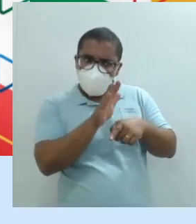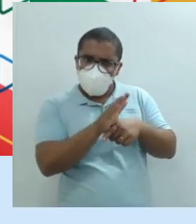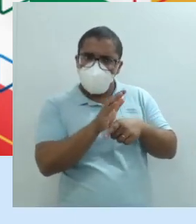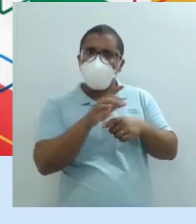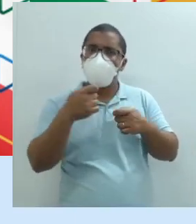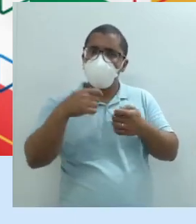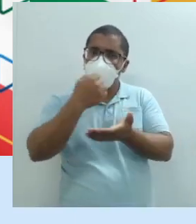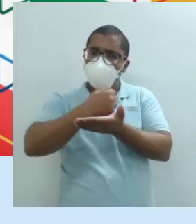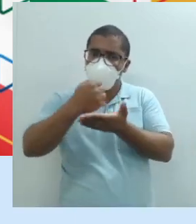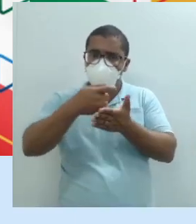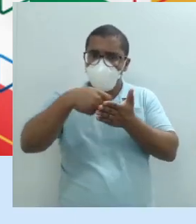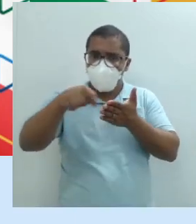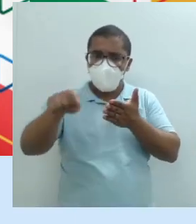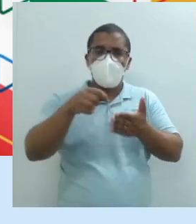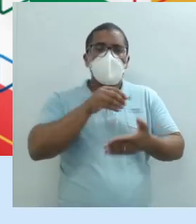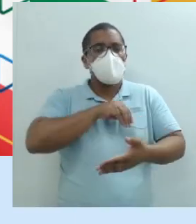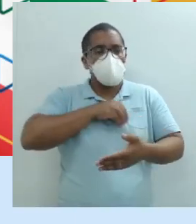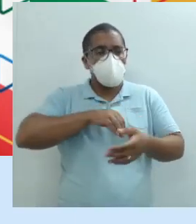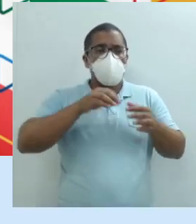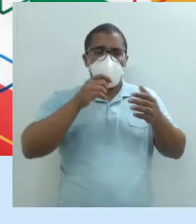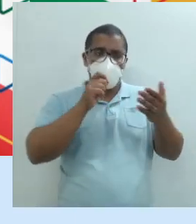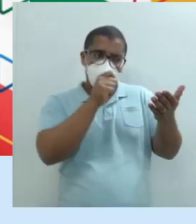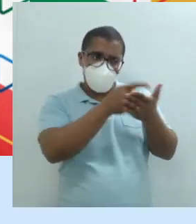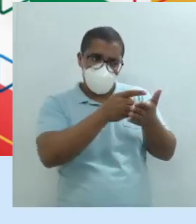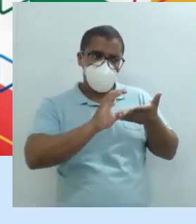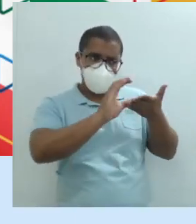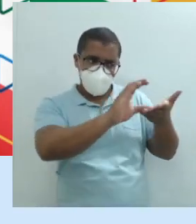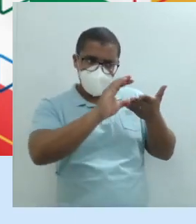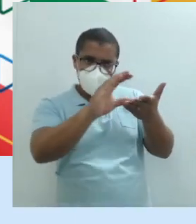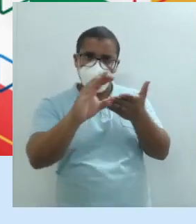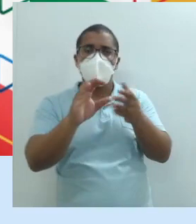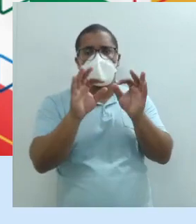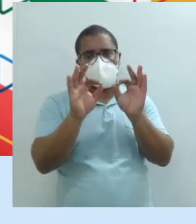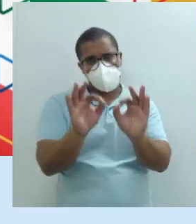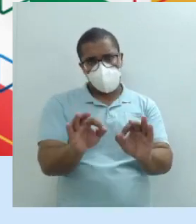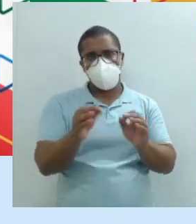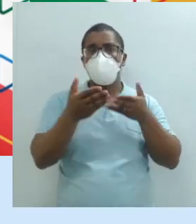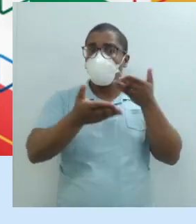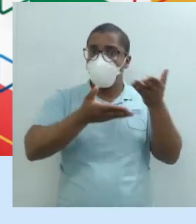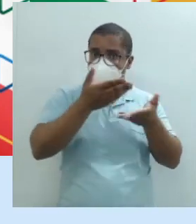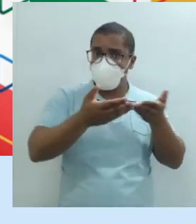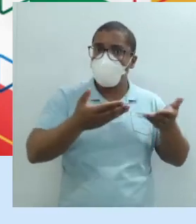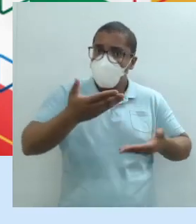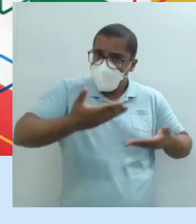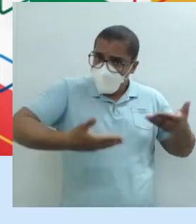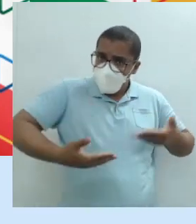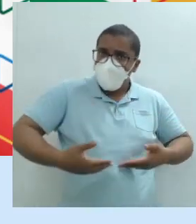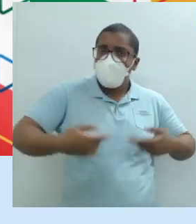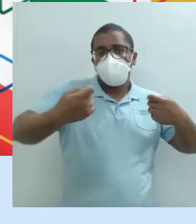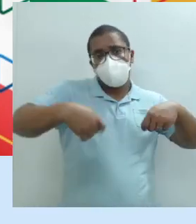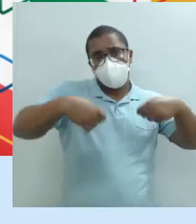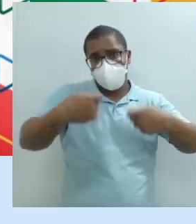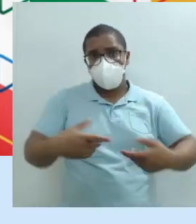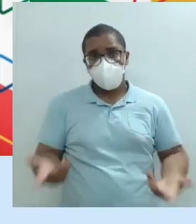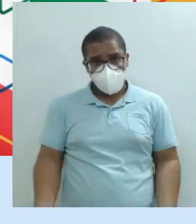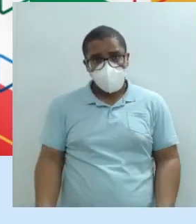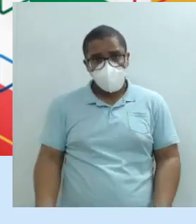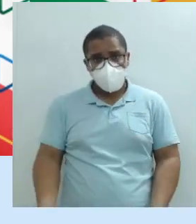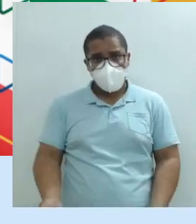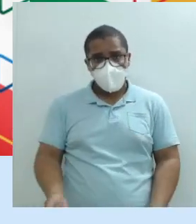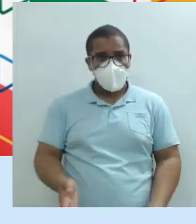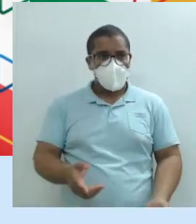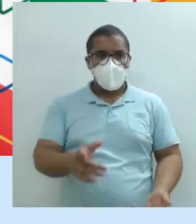a carteira, pagar o salário certinho, né? Tem que cuidar dos seus colaboradores, né?